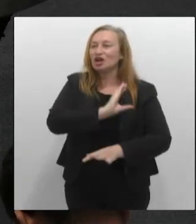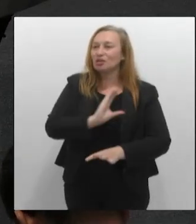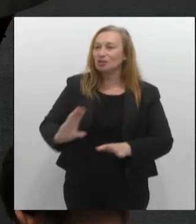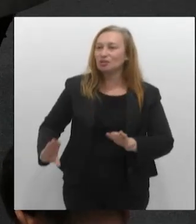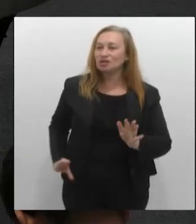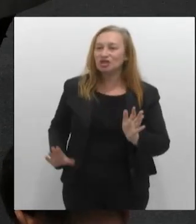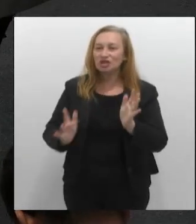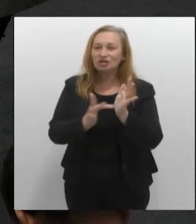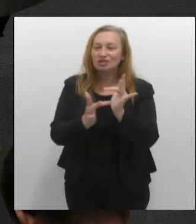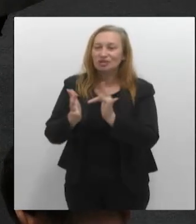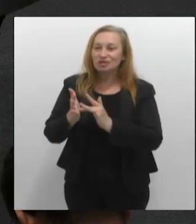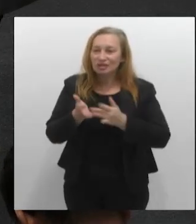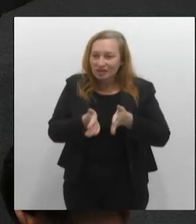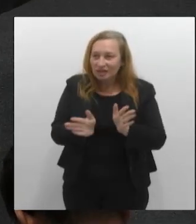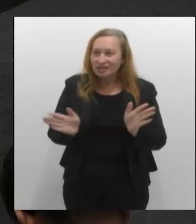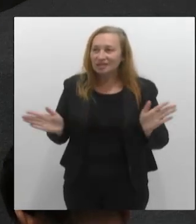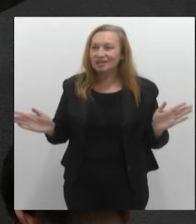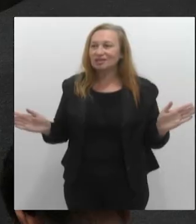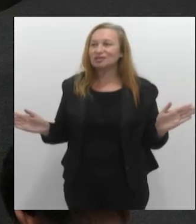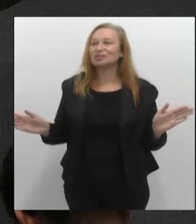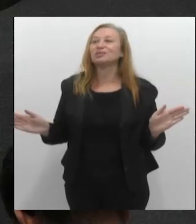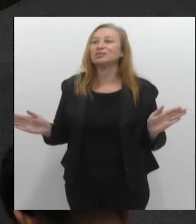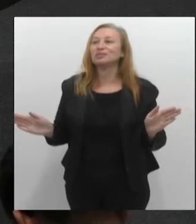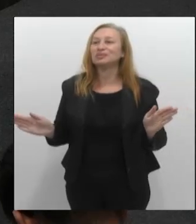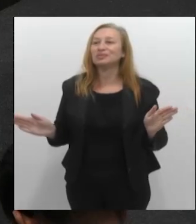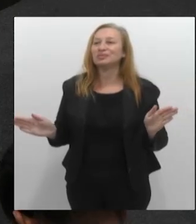Resplandece o Cristo